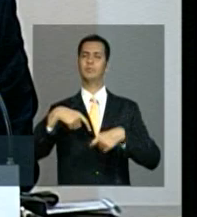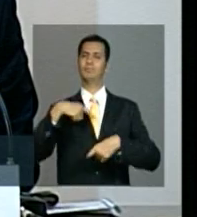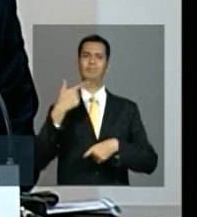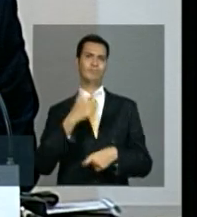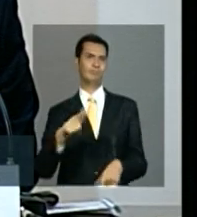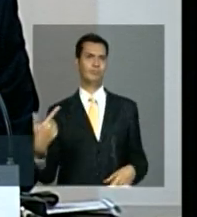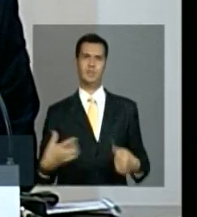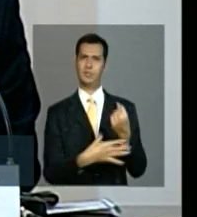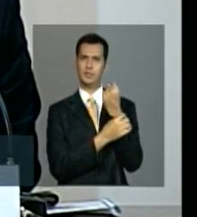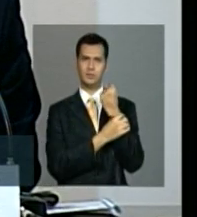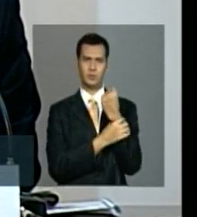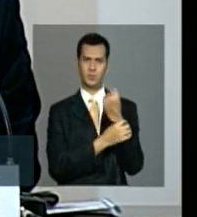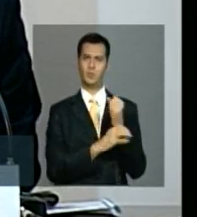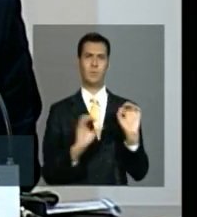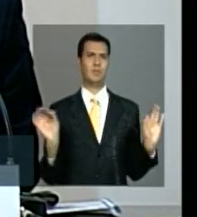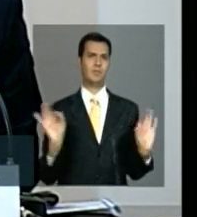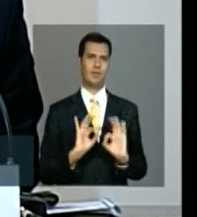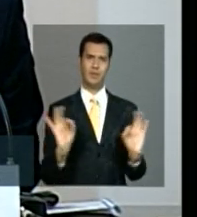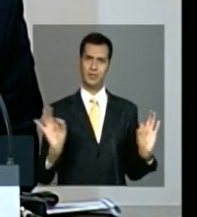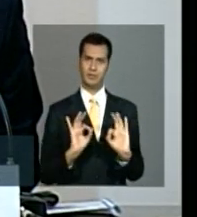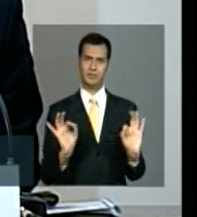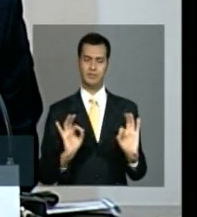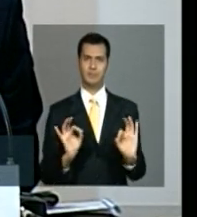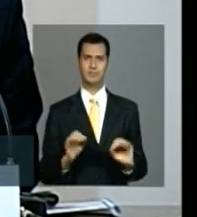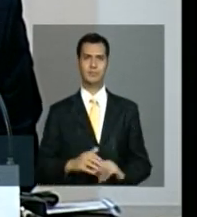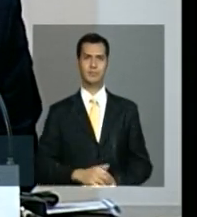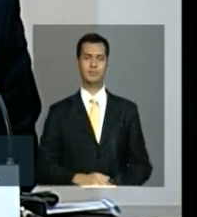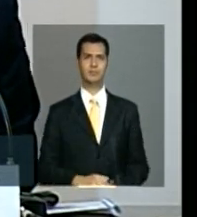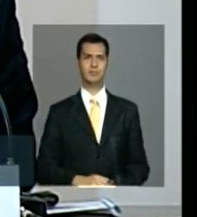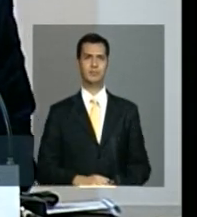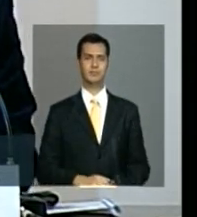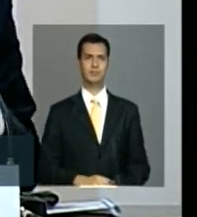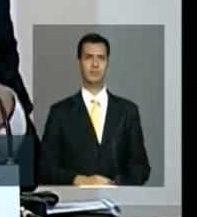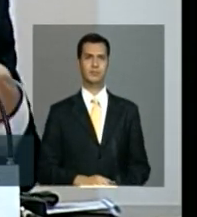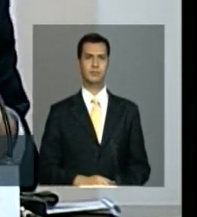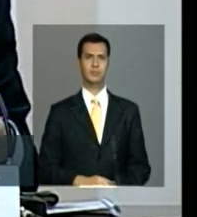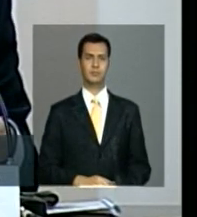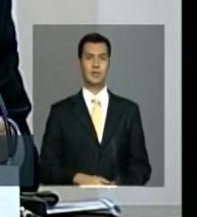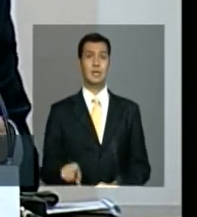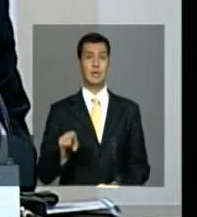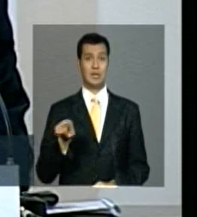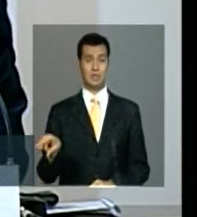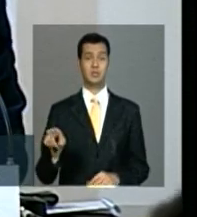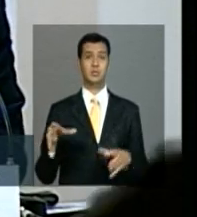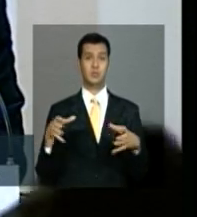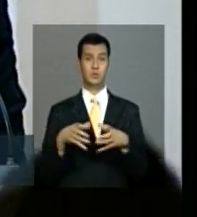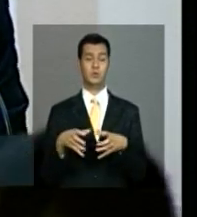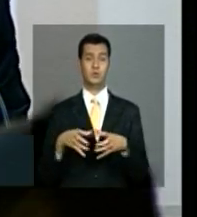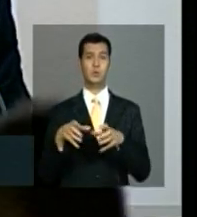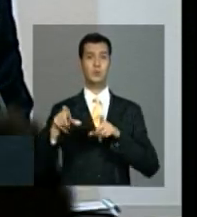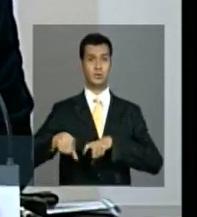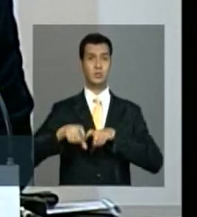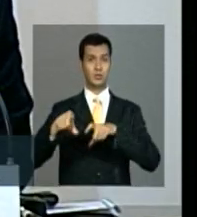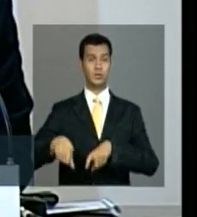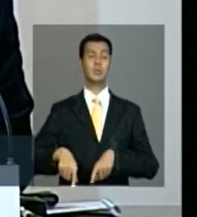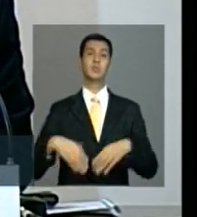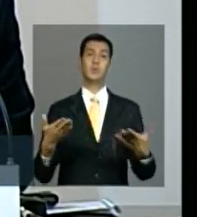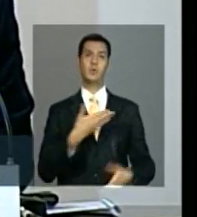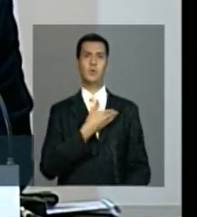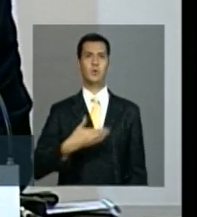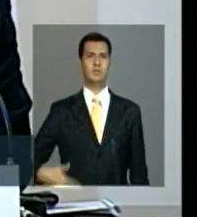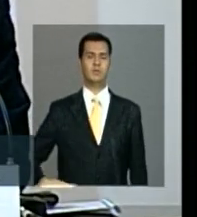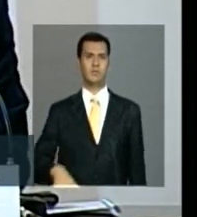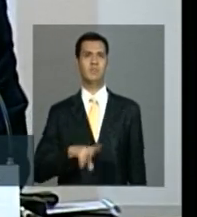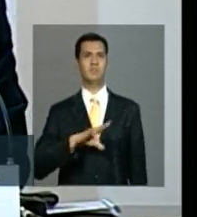não tem garantia e que não tem cobertura do Garantia safra para esses agricultores é que o Governo está pagando